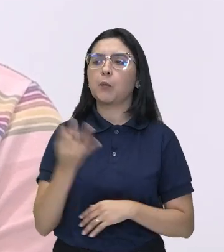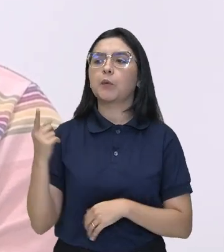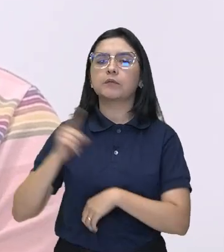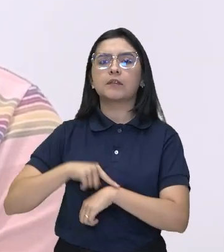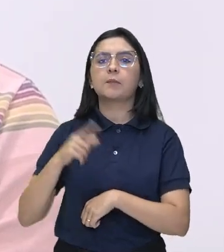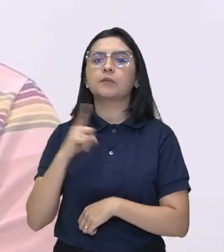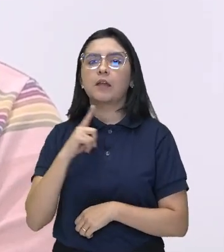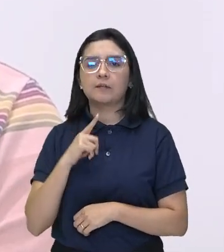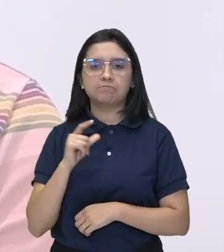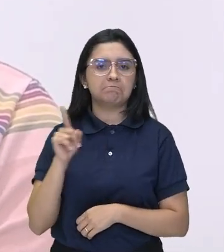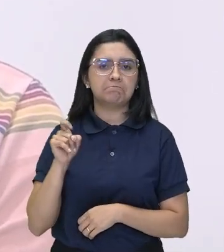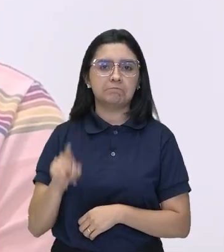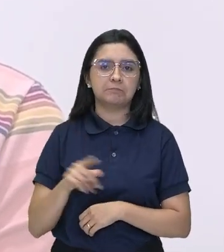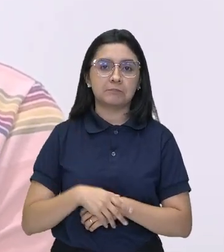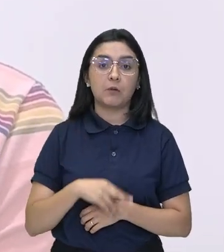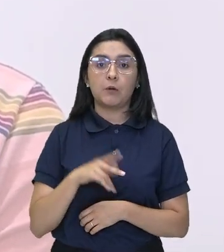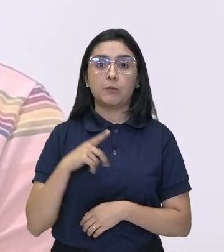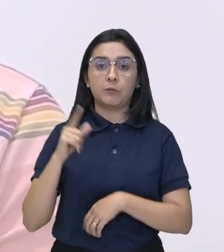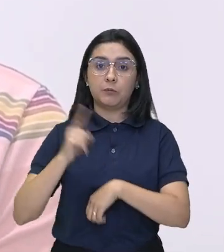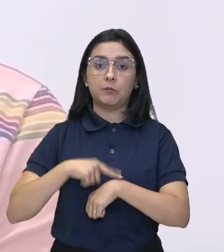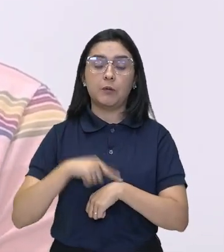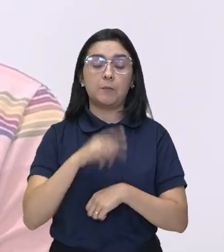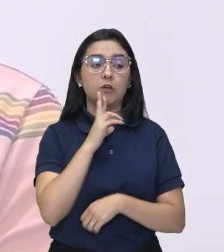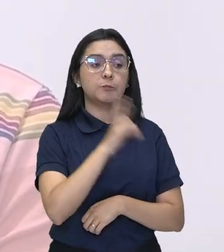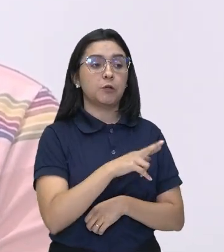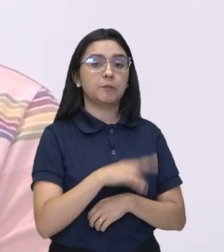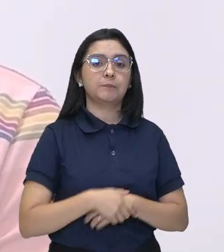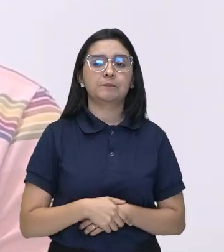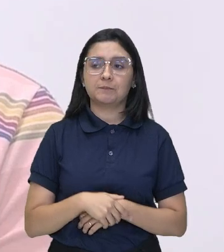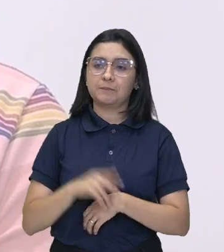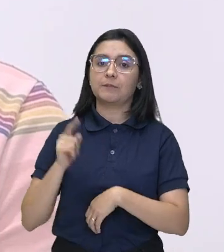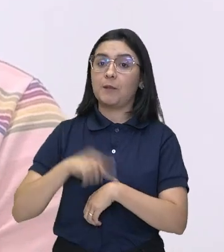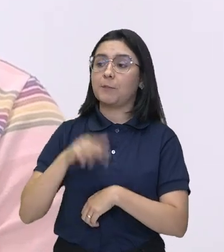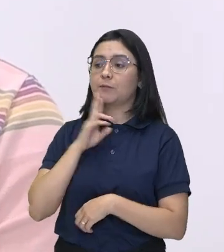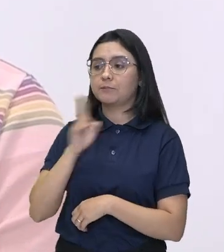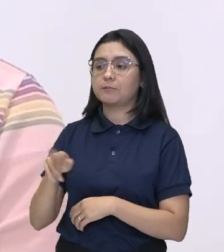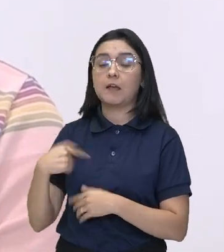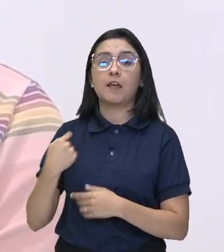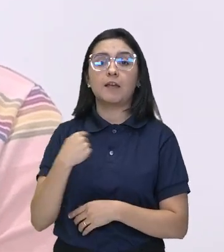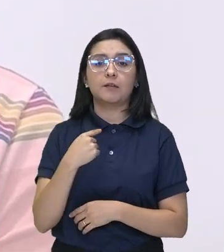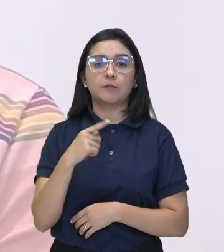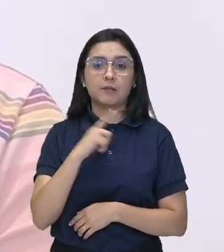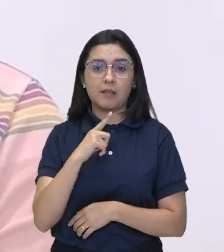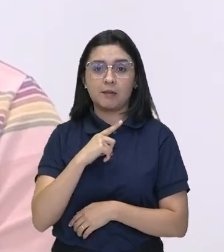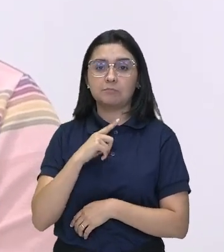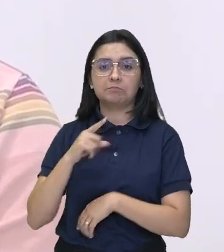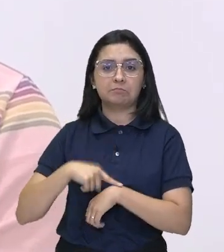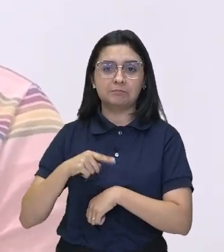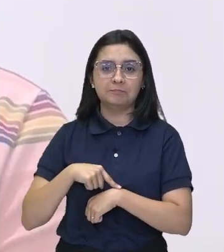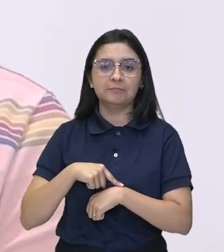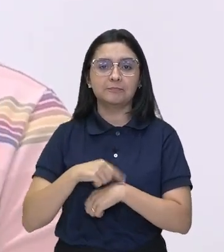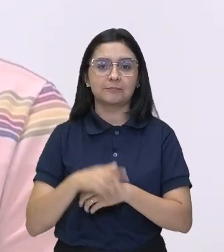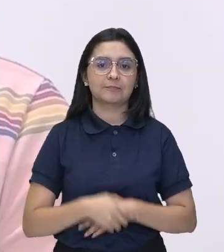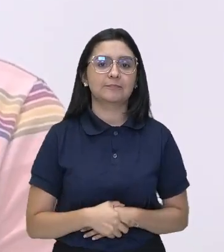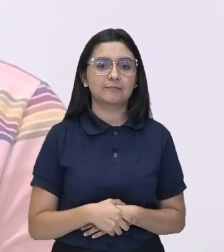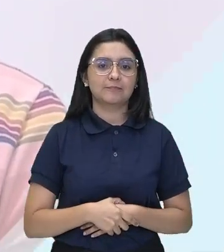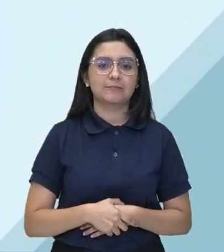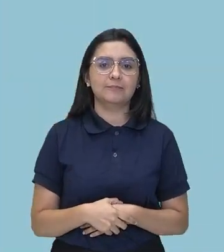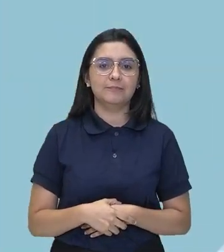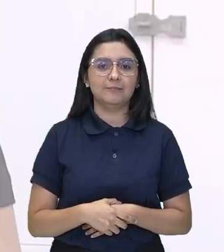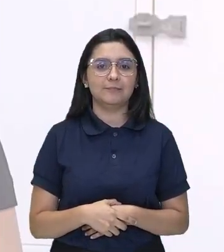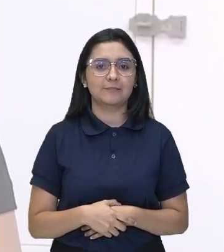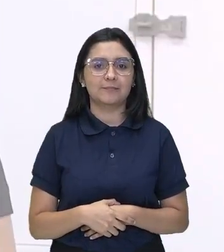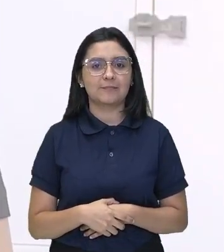o tempo tem? O tempo respondeu pro tempo: que o tempo tem. O tempo que o tempo